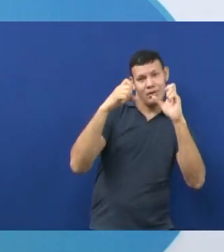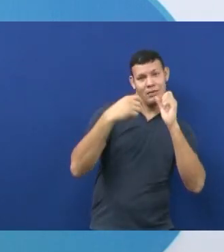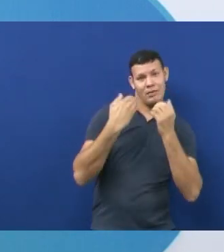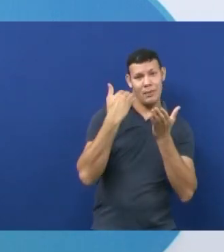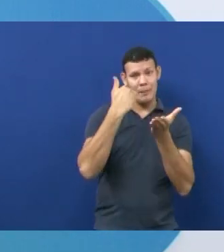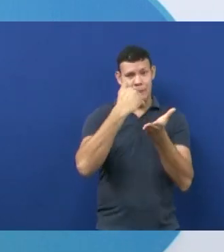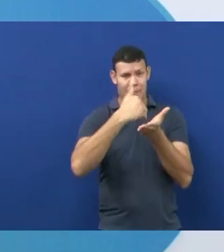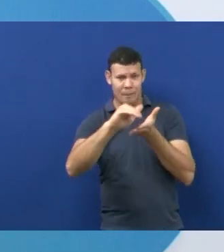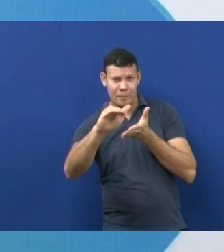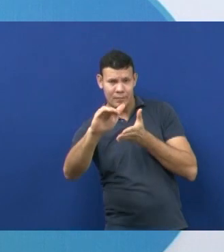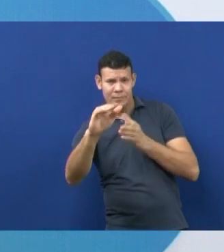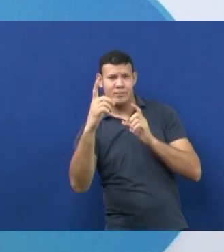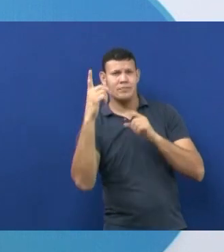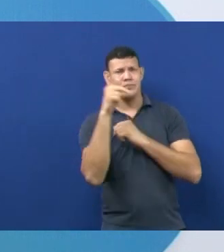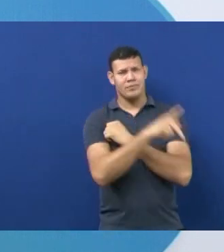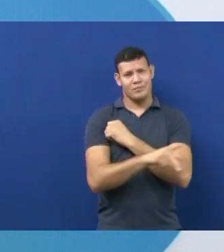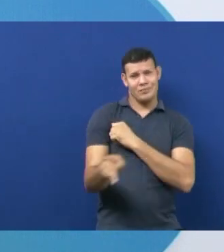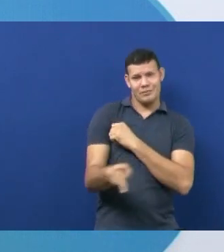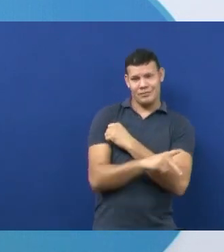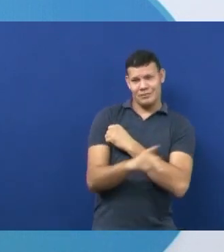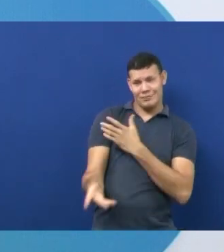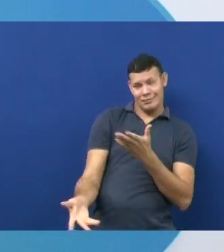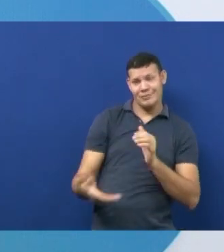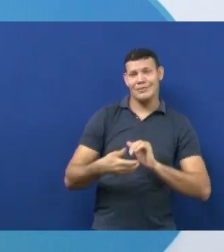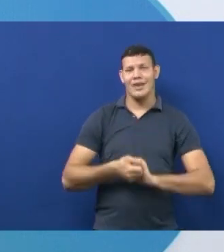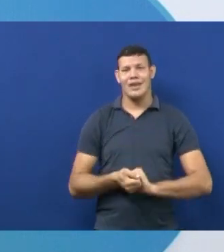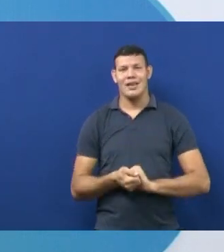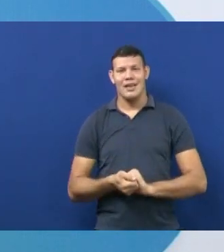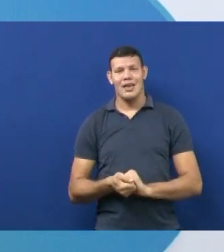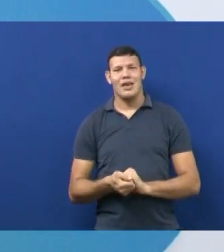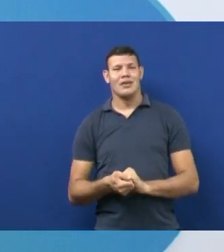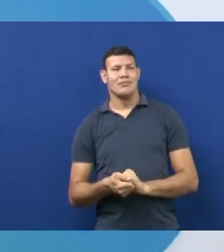e faça a sua cena. Compartilhe com seus amigos, com